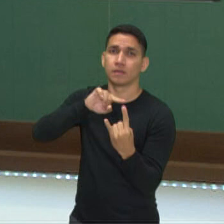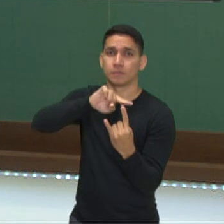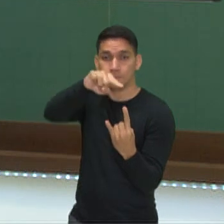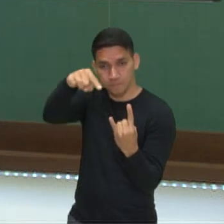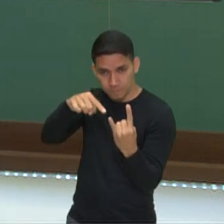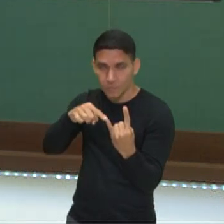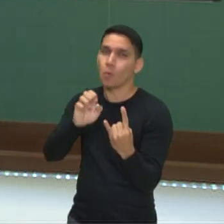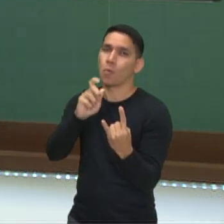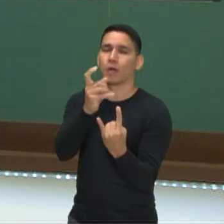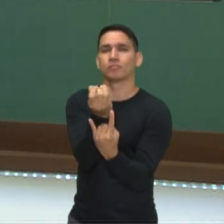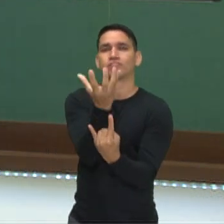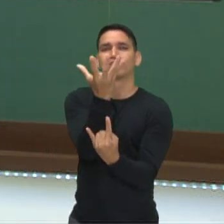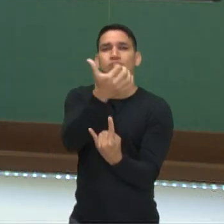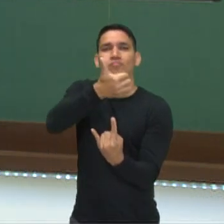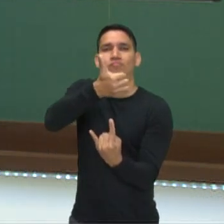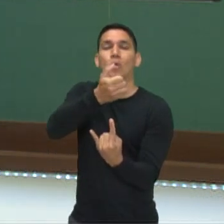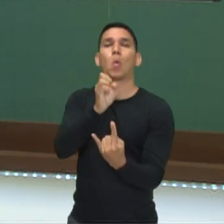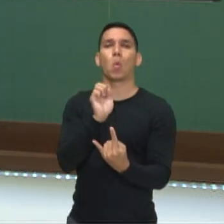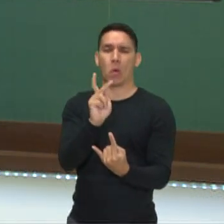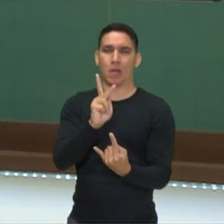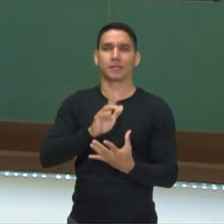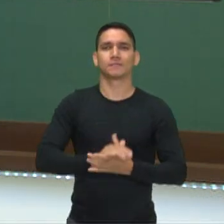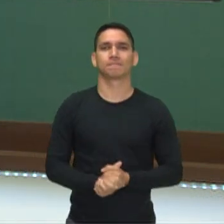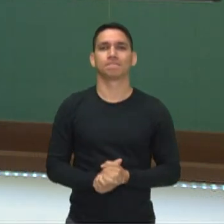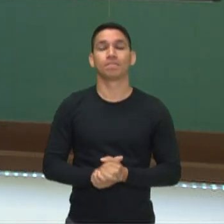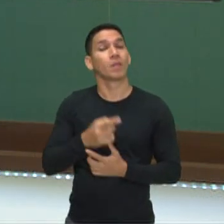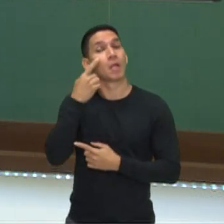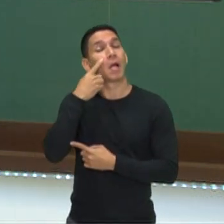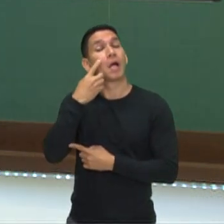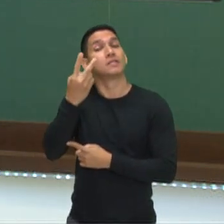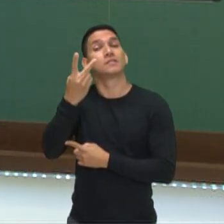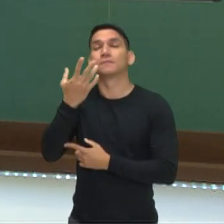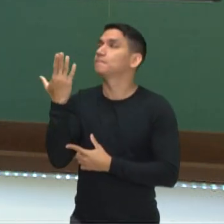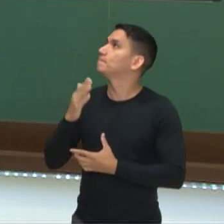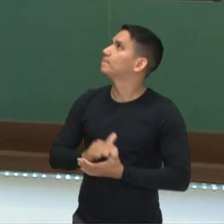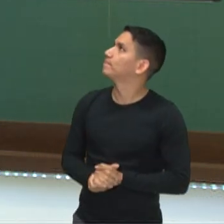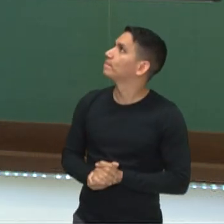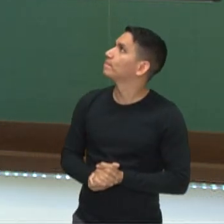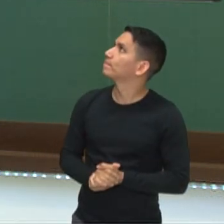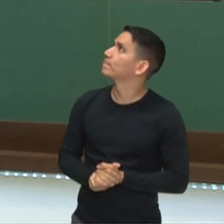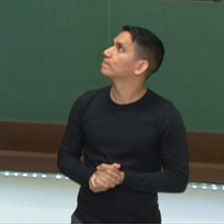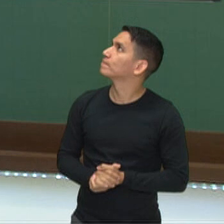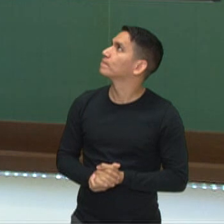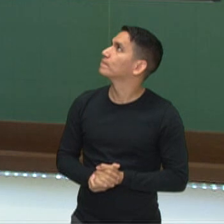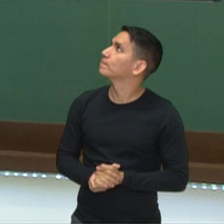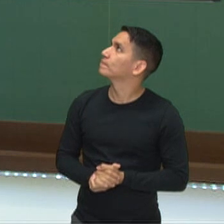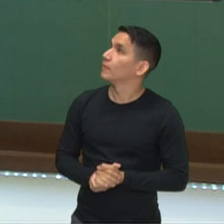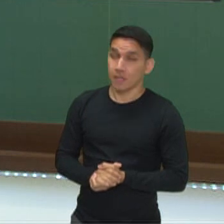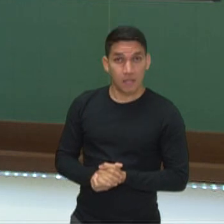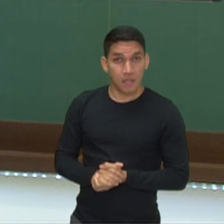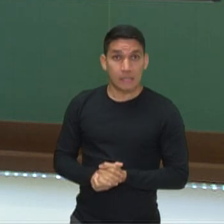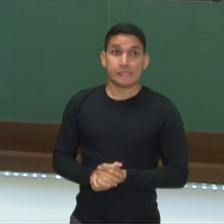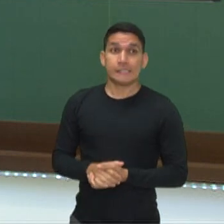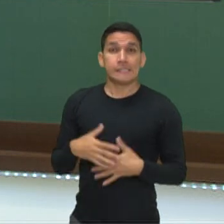Então, a primeira acende. Beleza? A primeira acende. Vamos ver a segunda. A segunda...